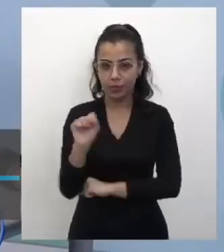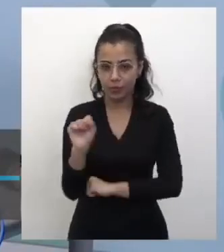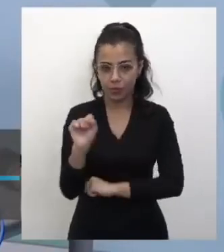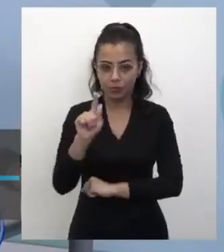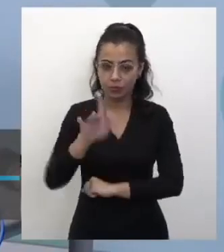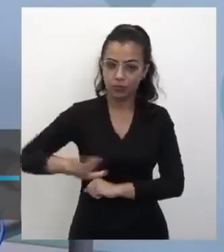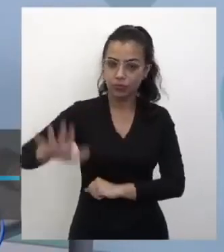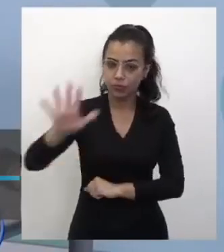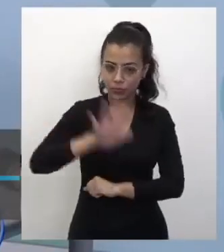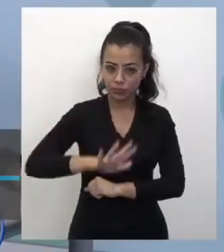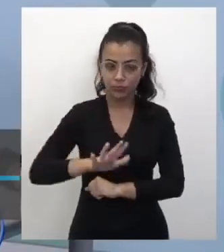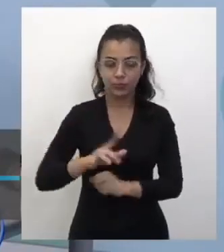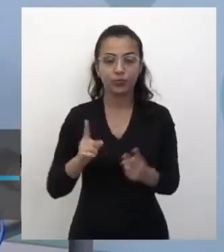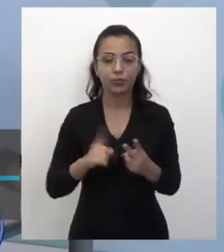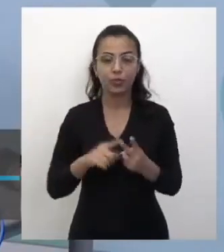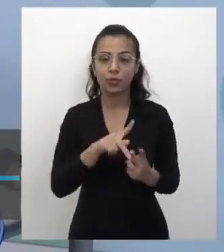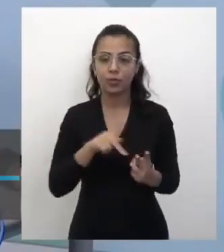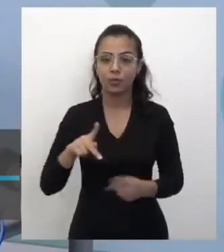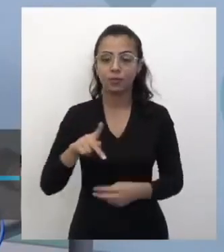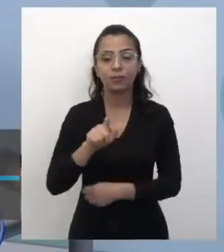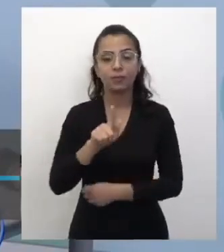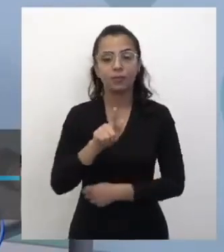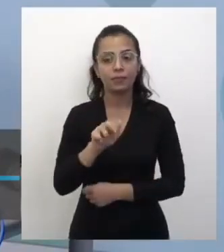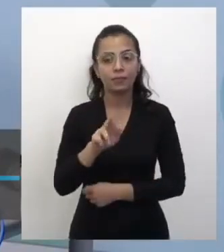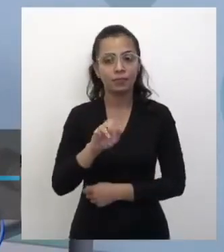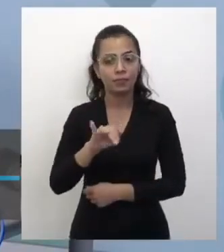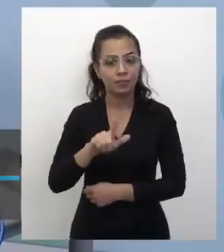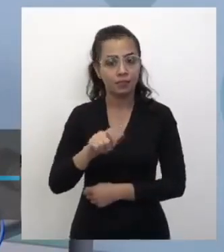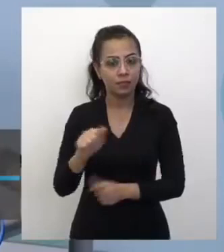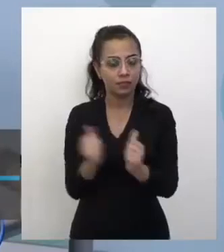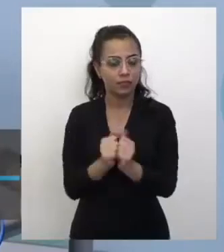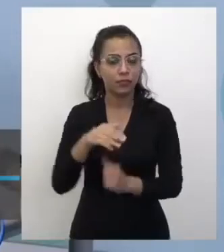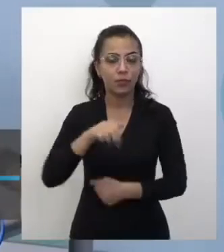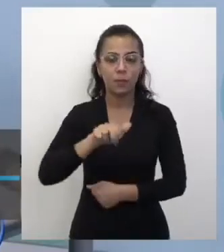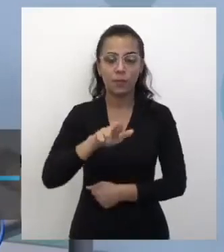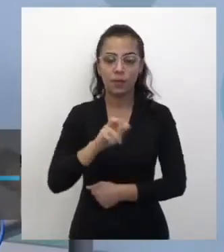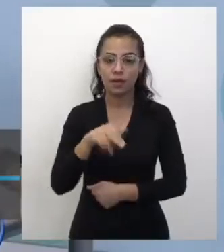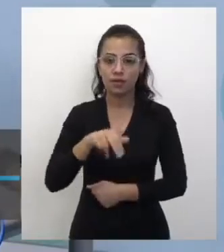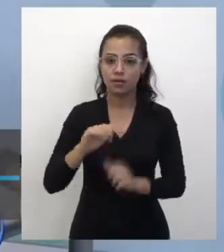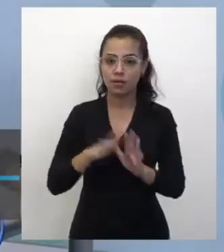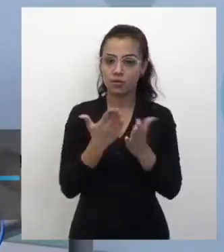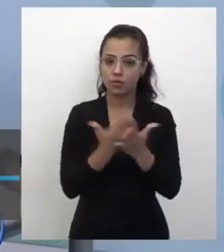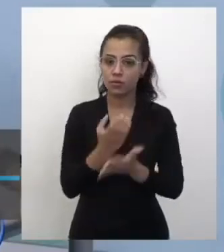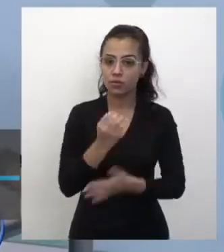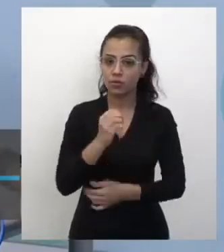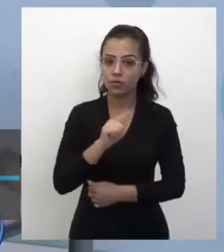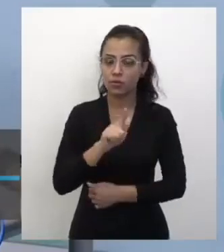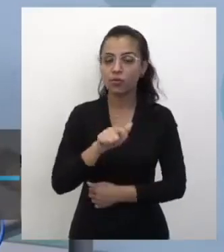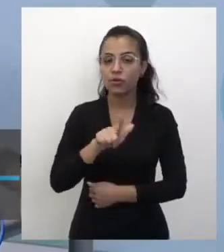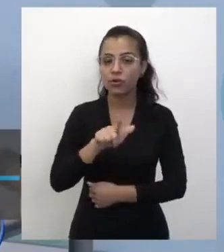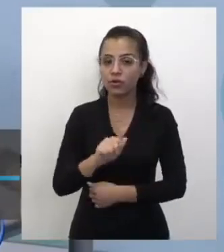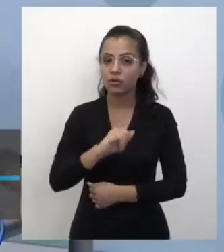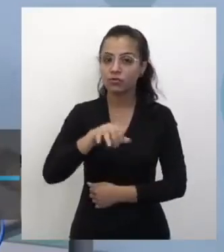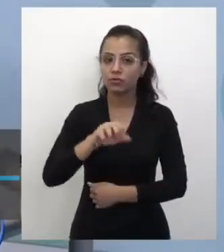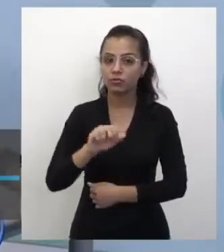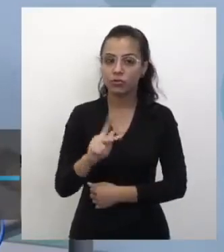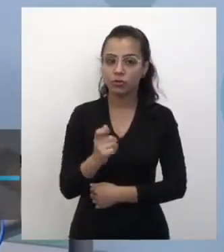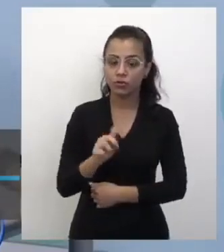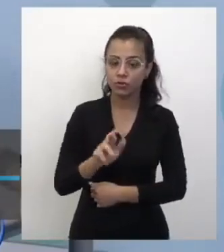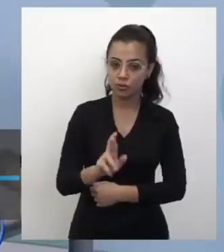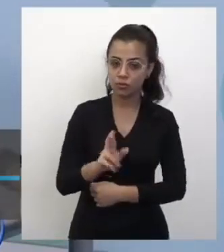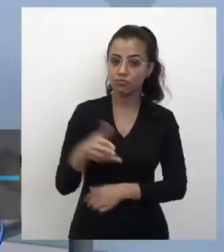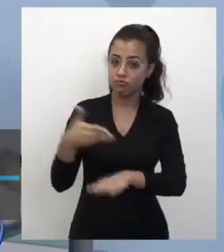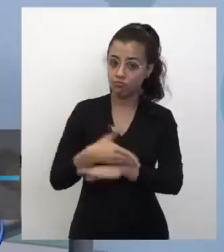geral, tá? A professora Gabriela, de novo, ela tá com a Mariana lá da escola Olga Shakur, participando bastante aqui com a gente, mandando as respostas,